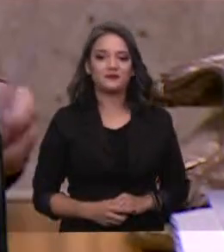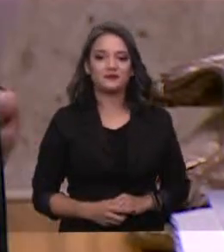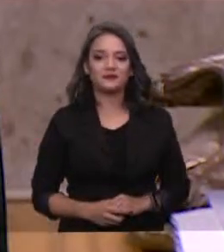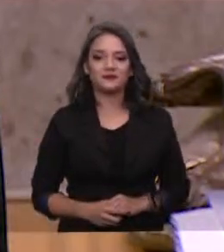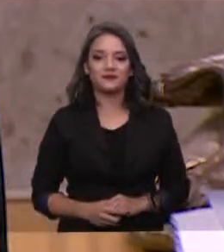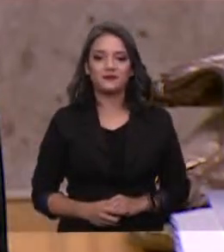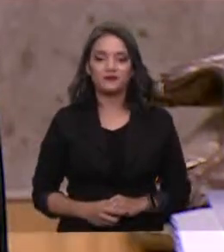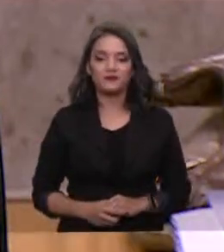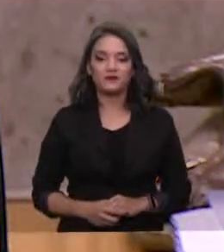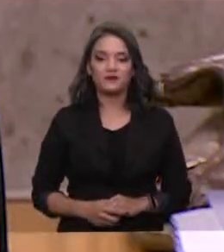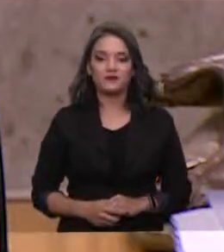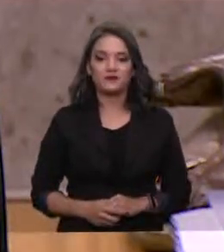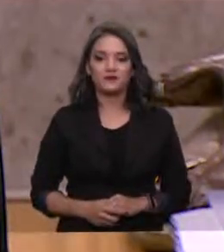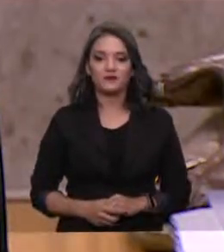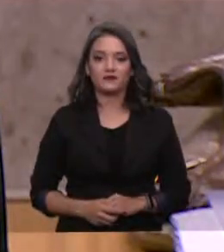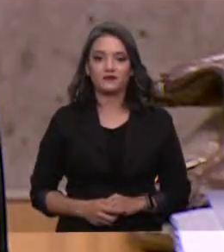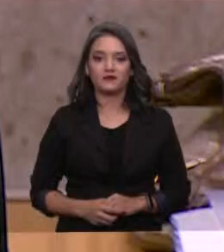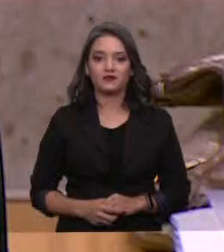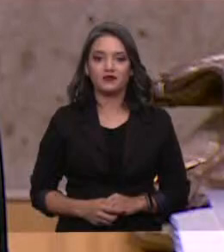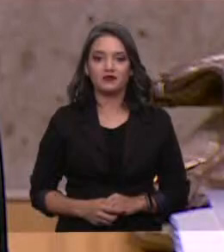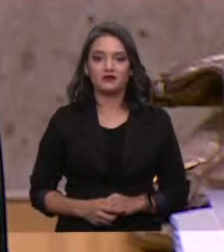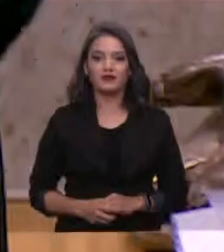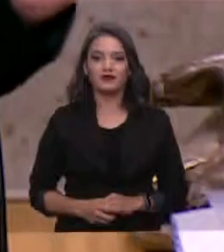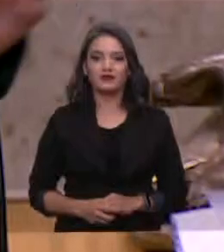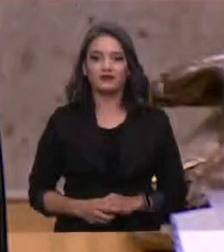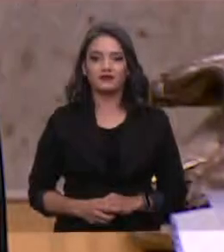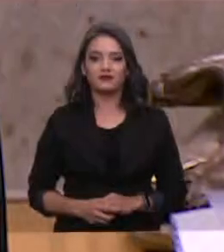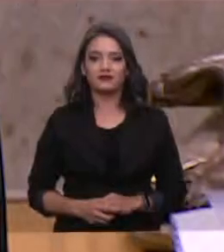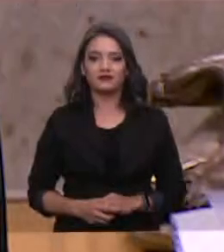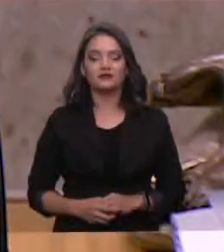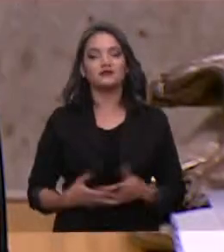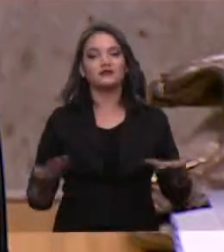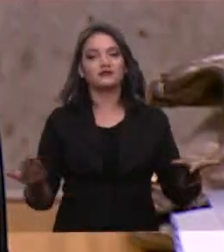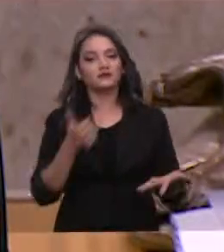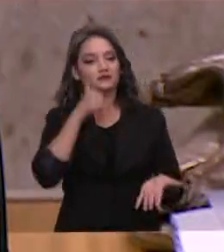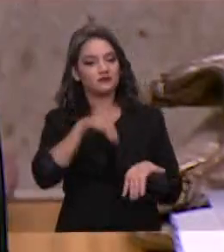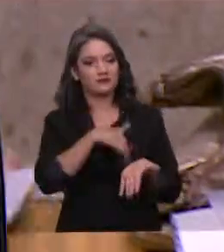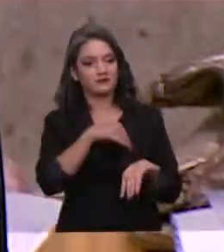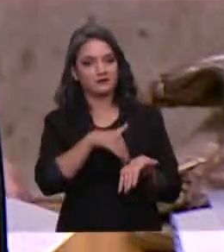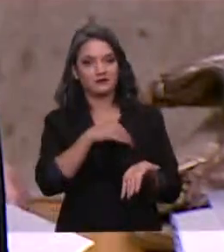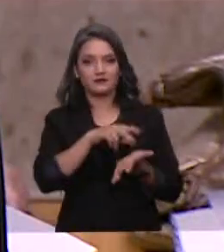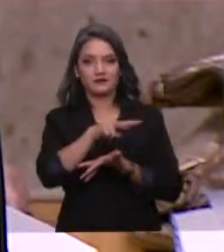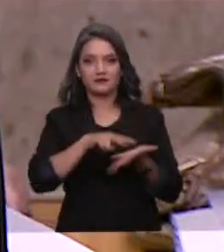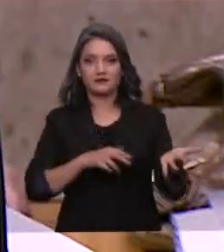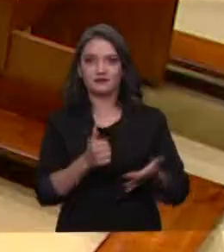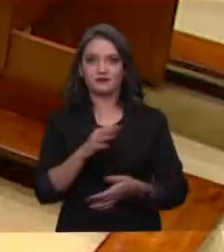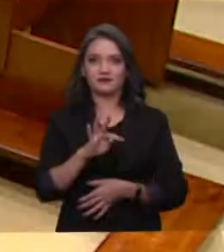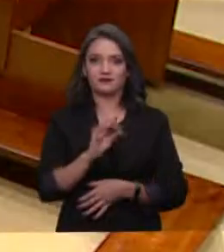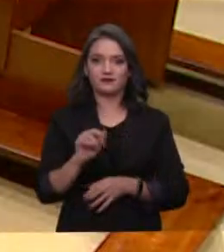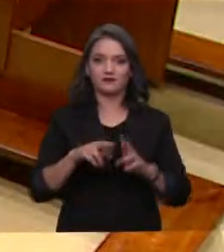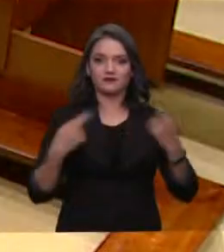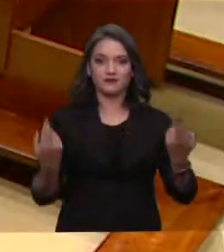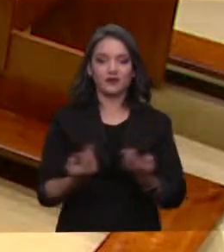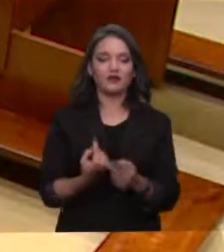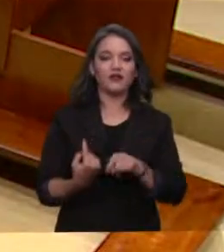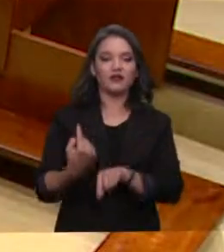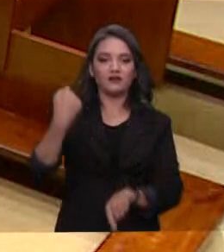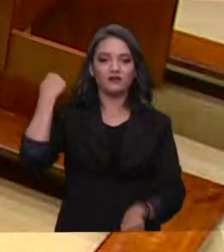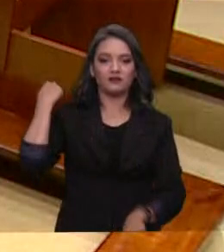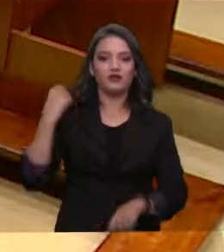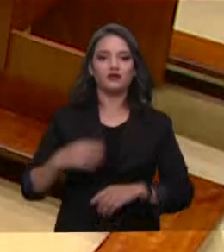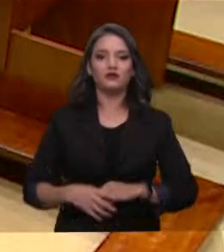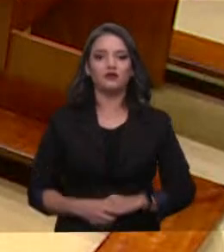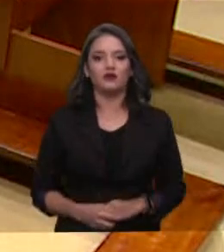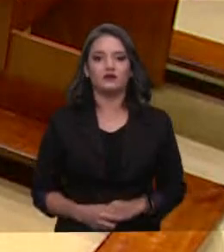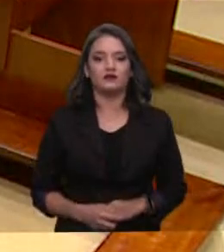E apregou desde logo para... Primeiro passo a palavra à senhora secretária para a leitura da ata da sessão anterior. Ata